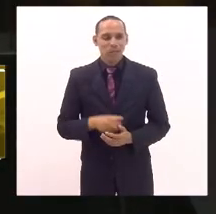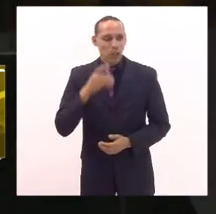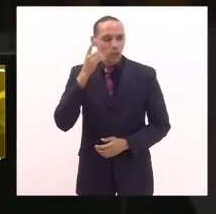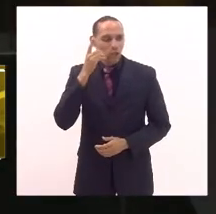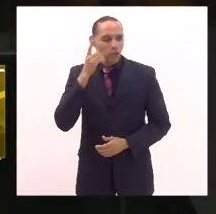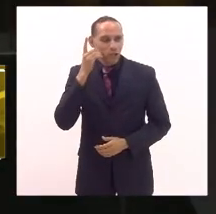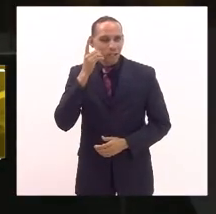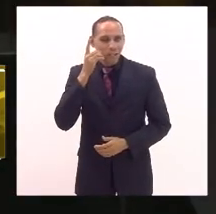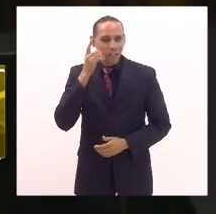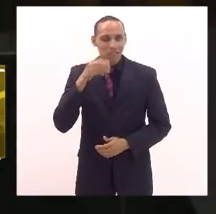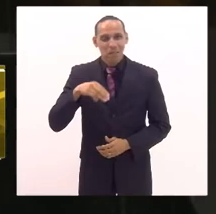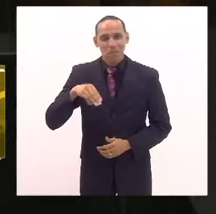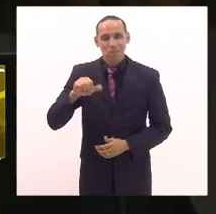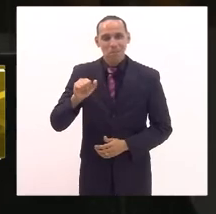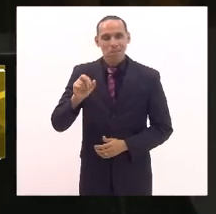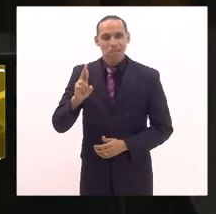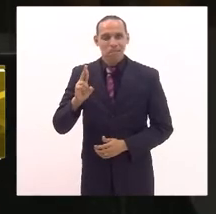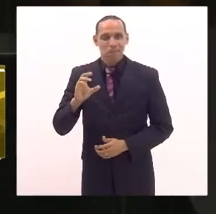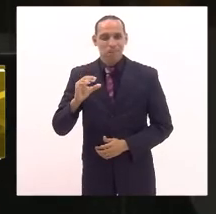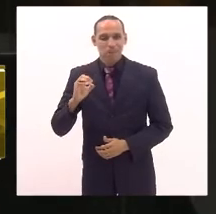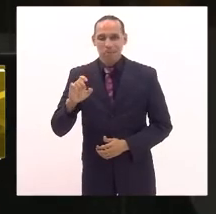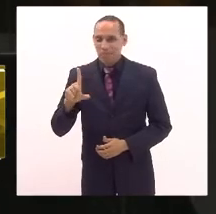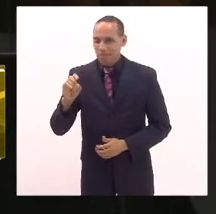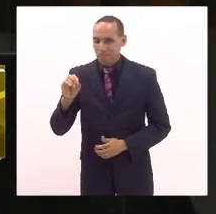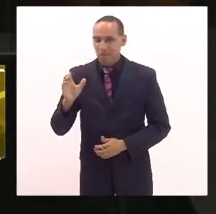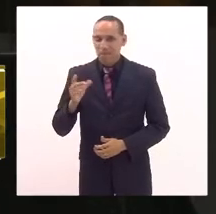deputado Marcelo Dino,